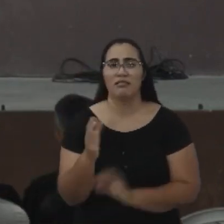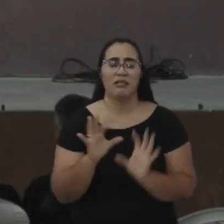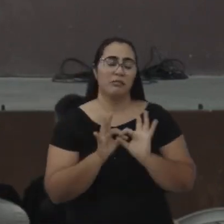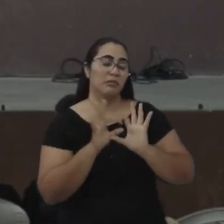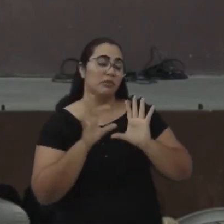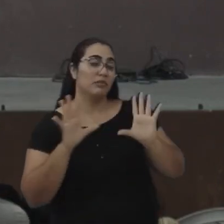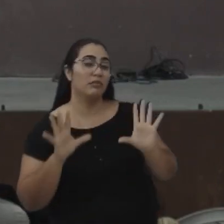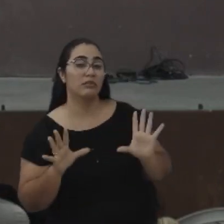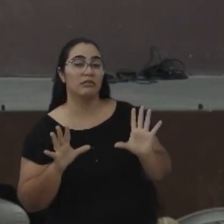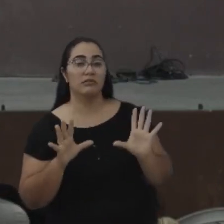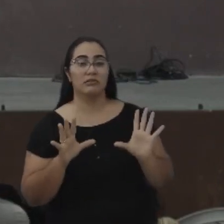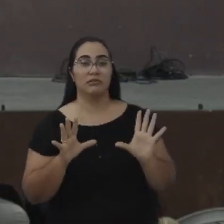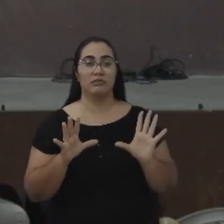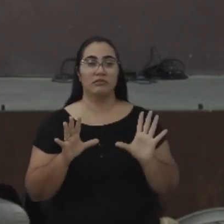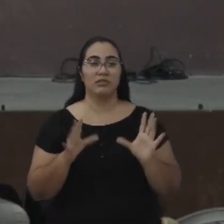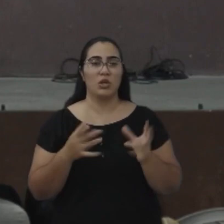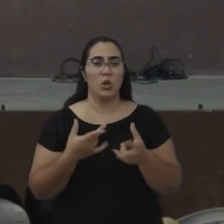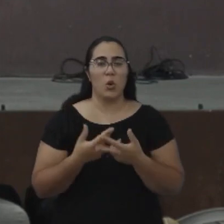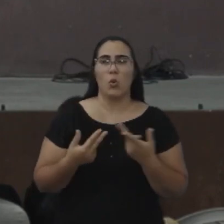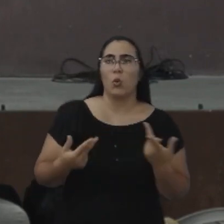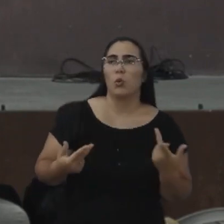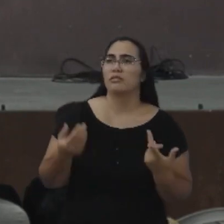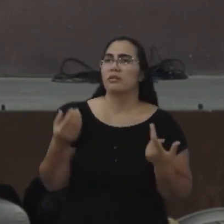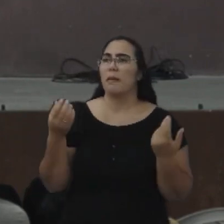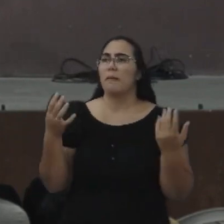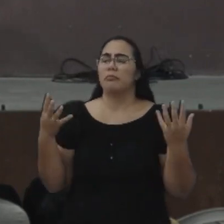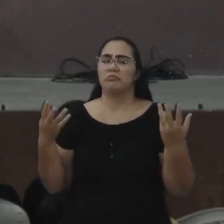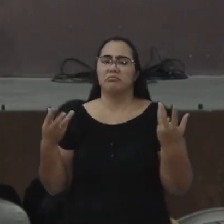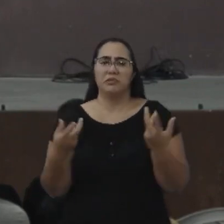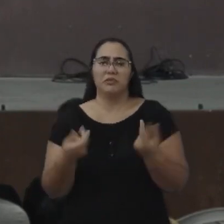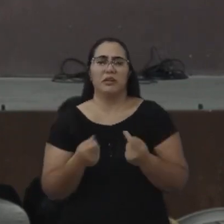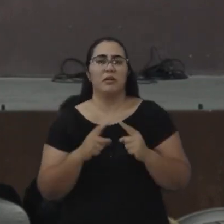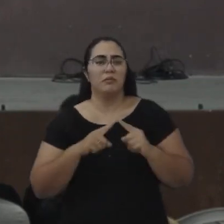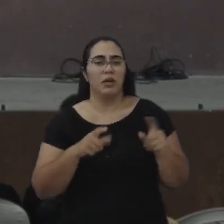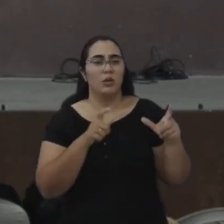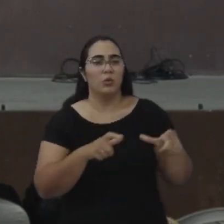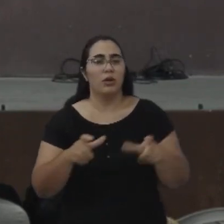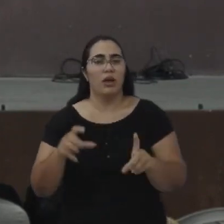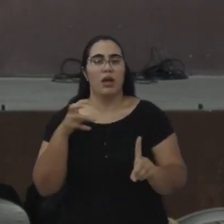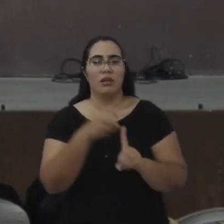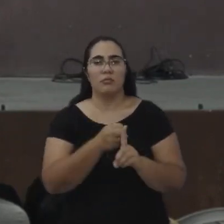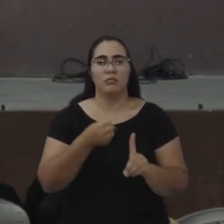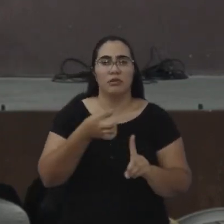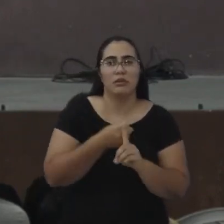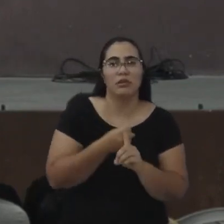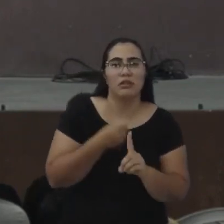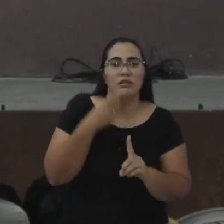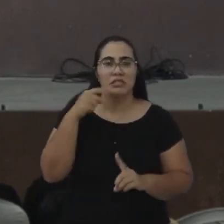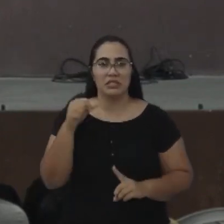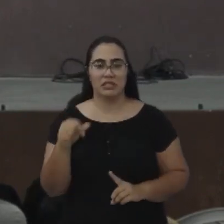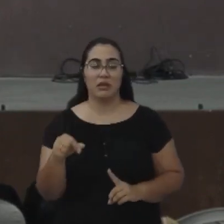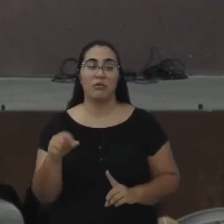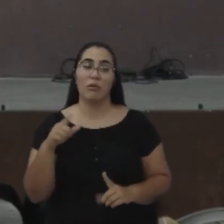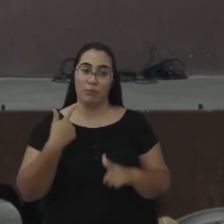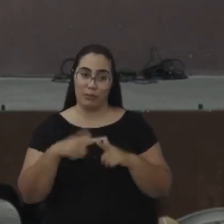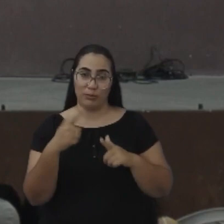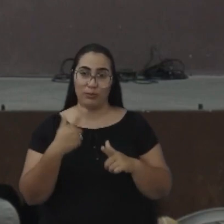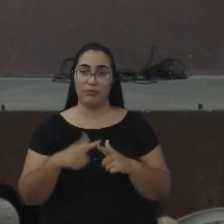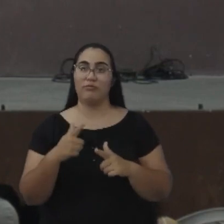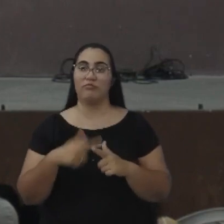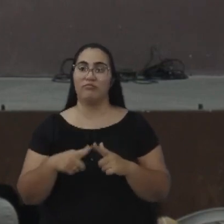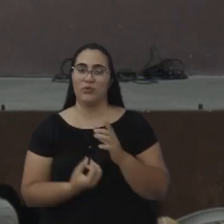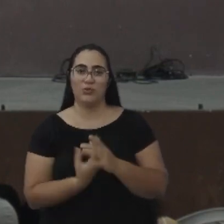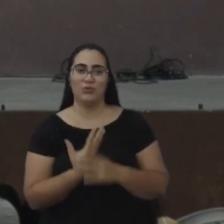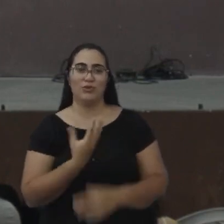liberdade, cheio de coisa maravilhosa. Mas em lugares perseguidos, ser sal vai trazer problema para você. Ser